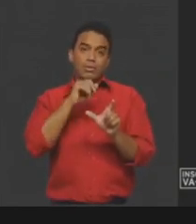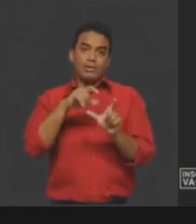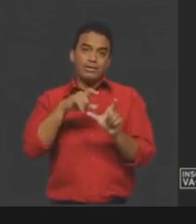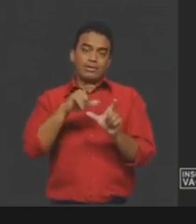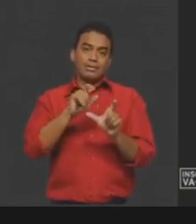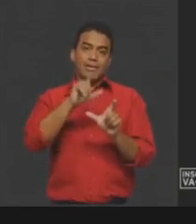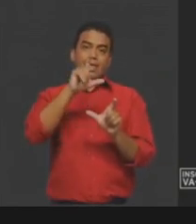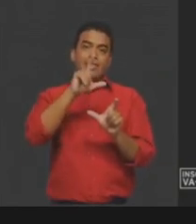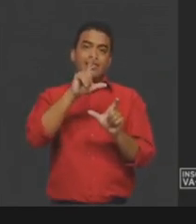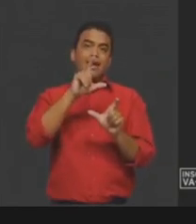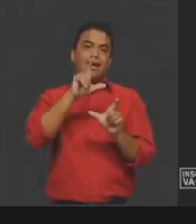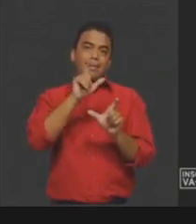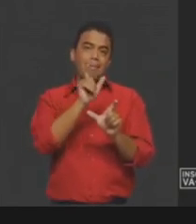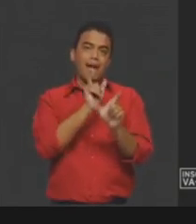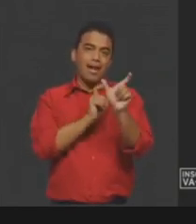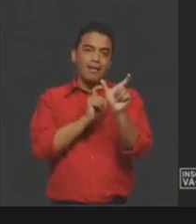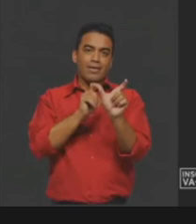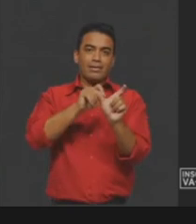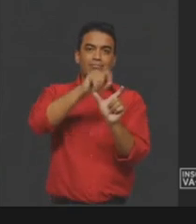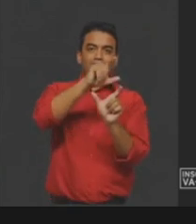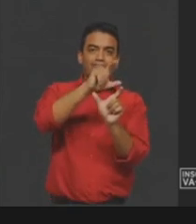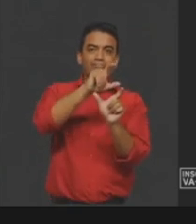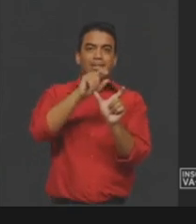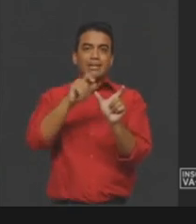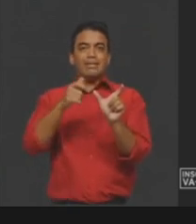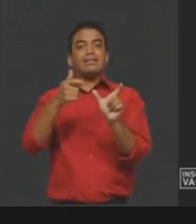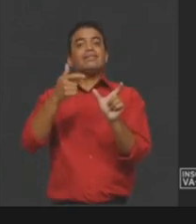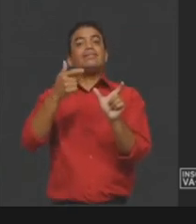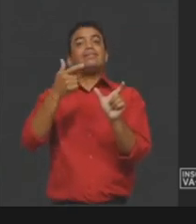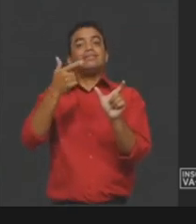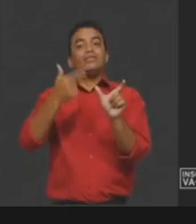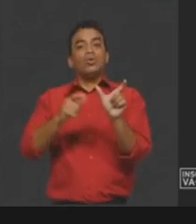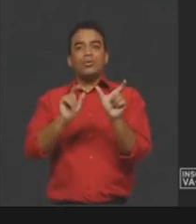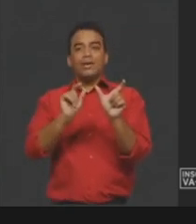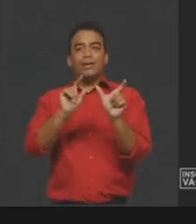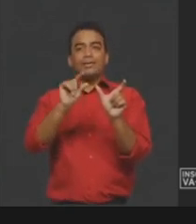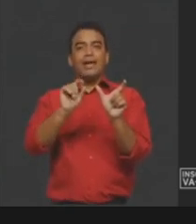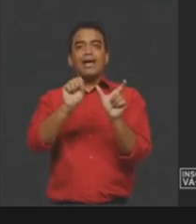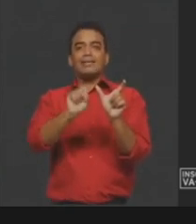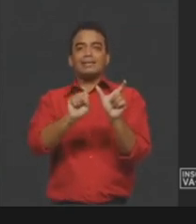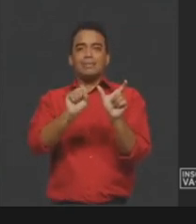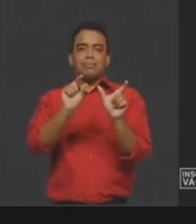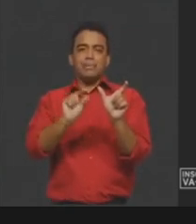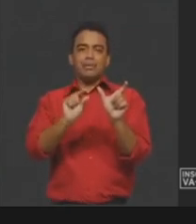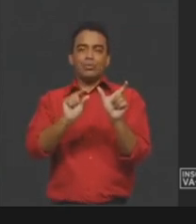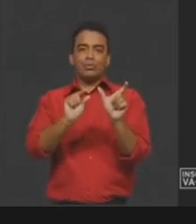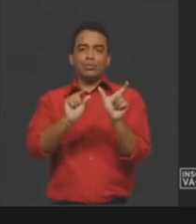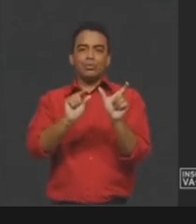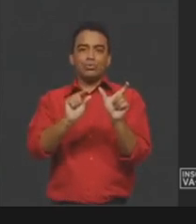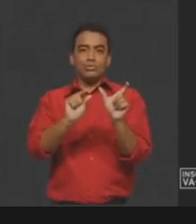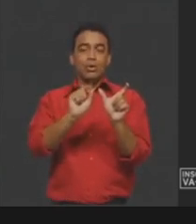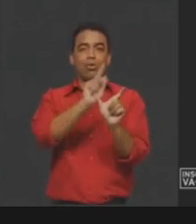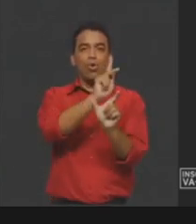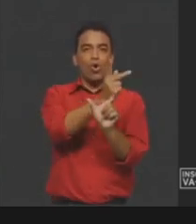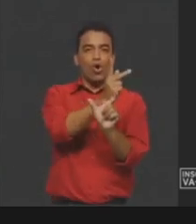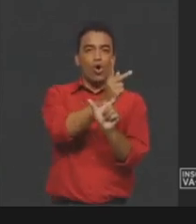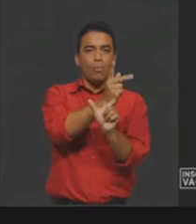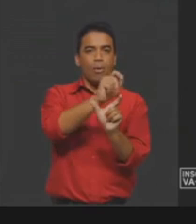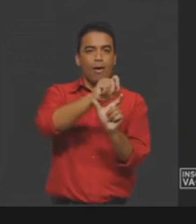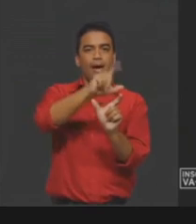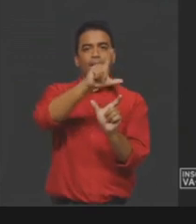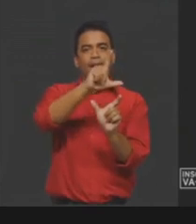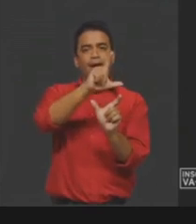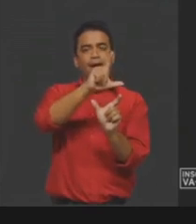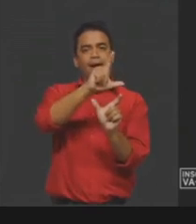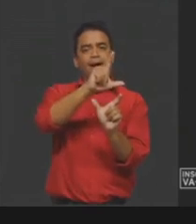letra da espécie deve estar em minúsculo. Homo sapiens, a primeira letra lá da primeira palavra homo, que reconhece o